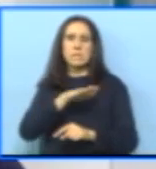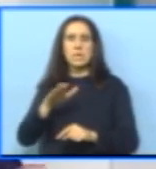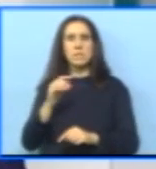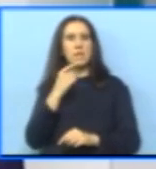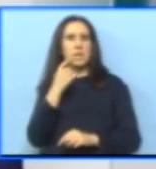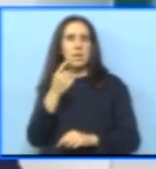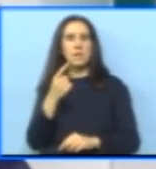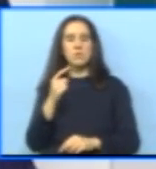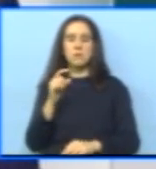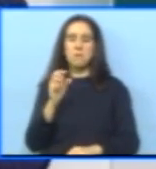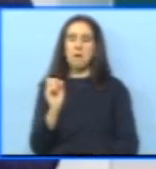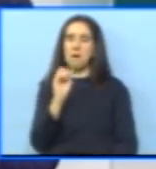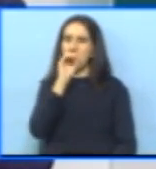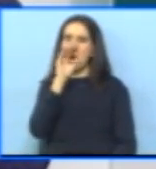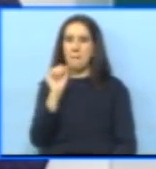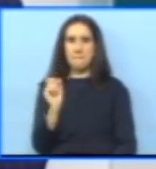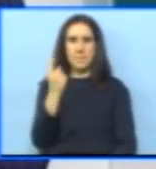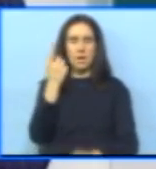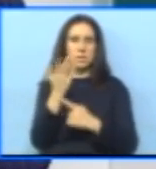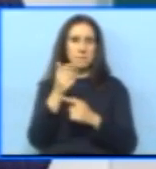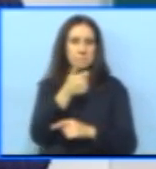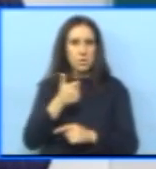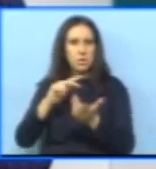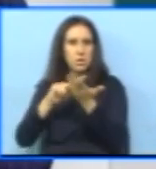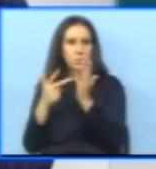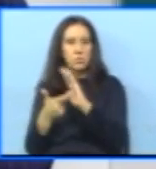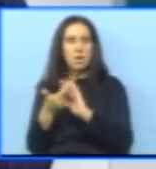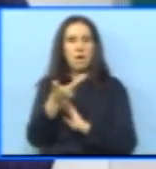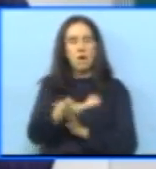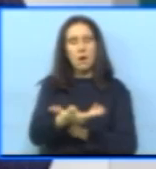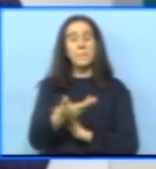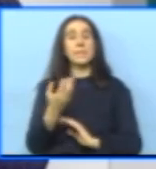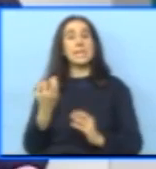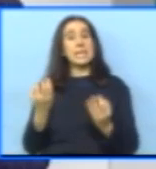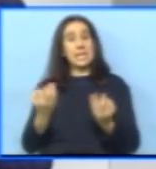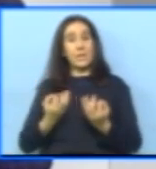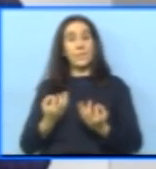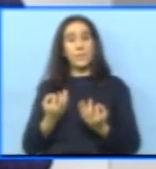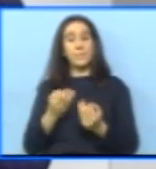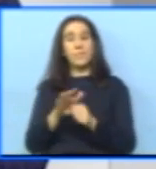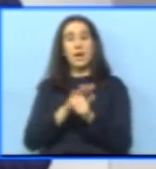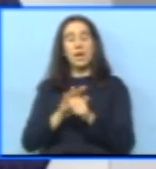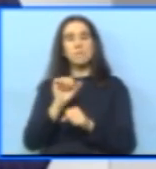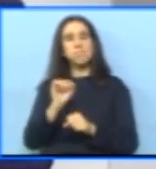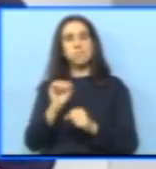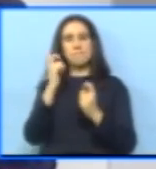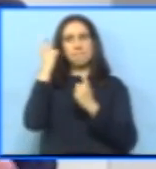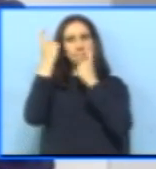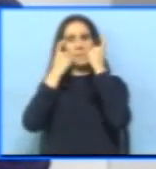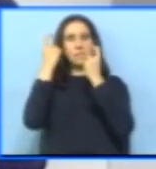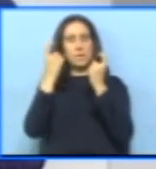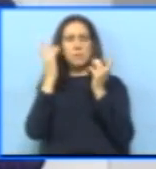diria, experimentais, como a biotecnologia e depois a área do pensamento,